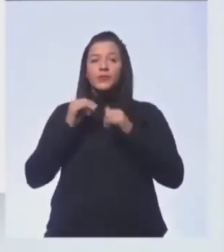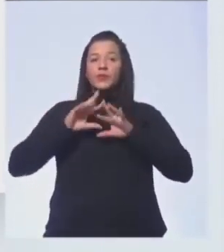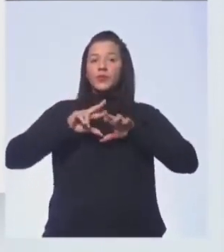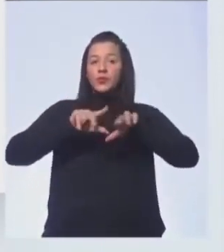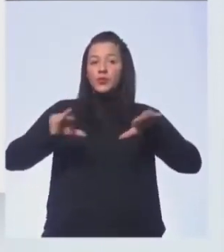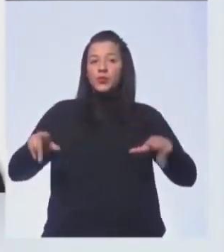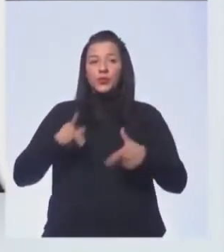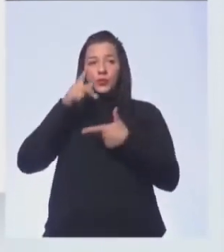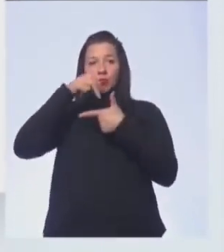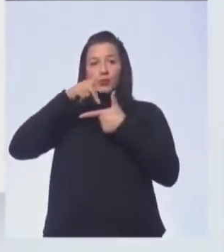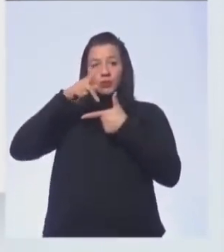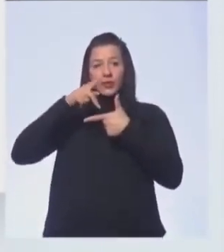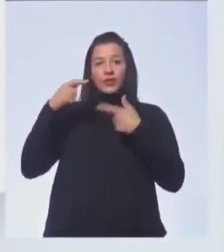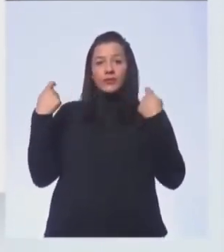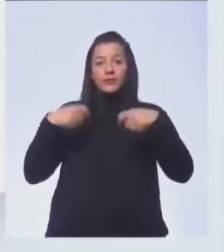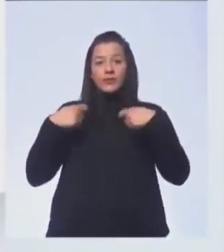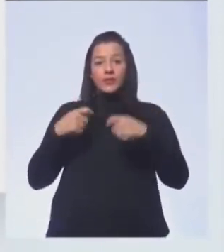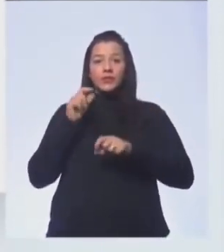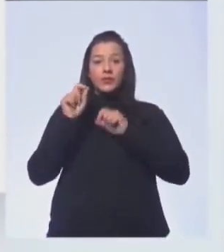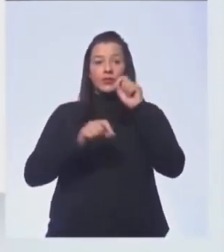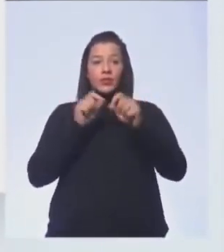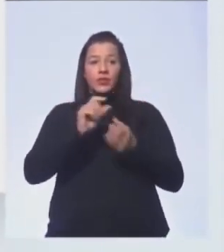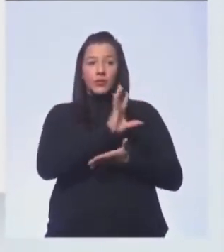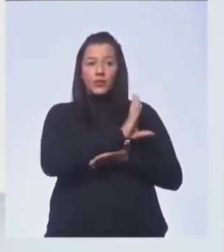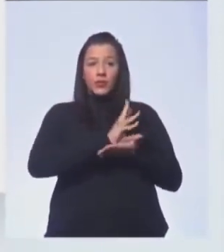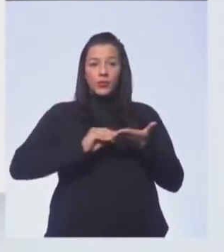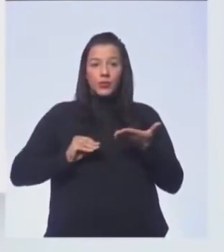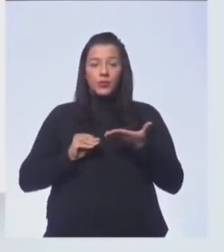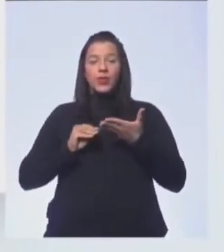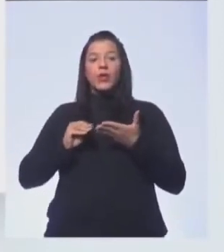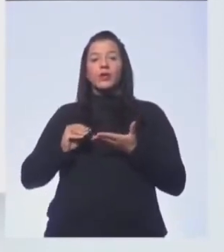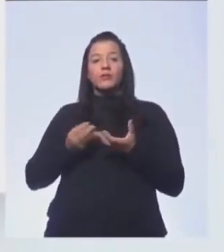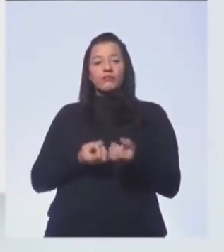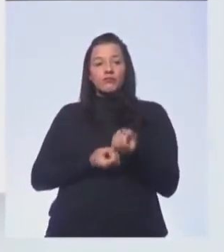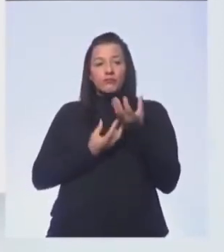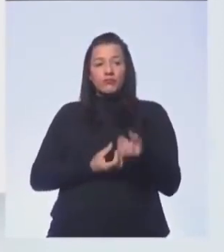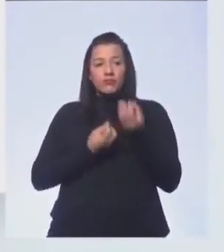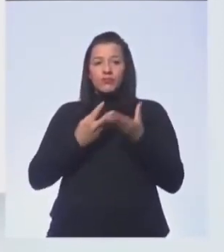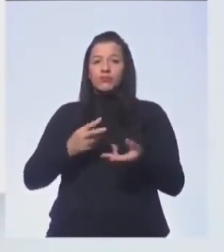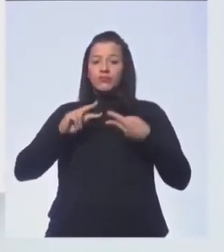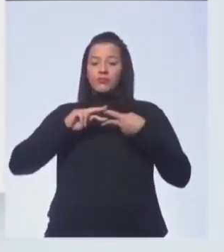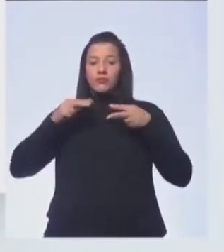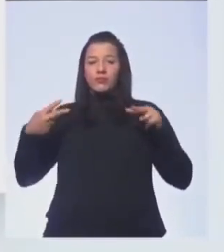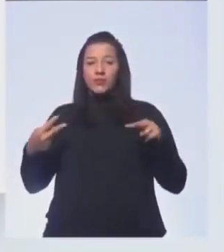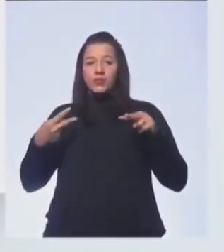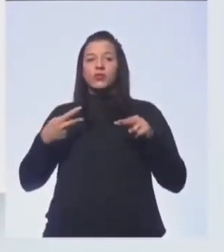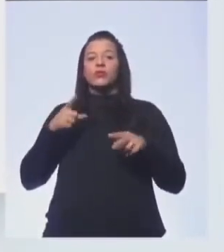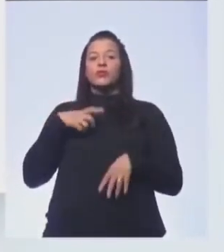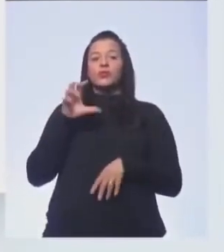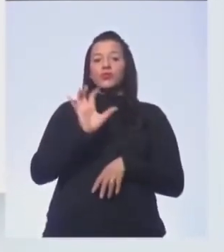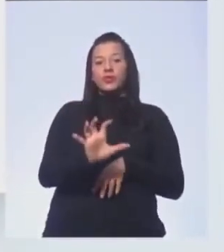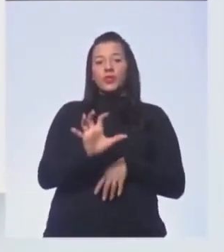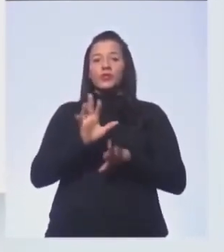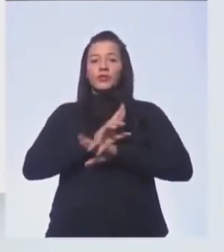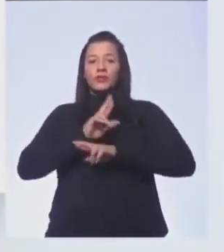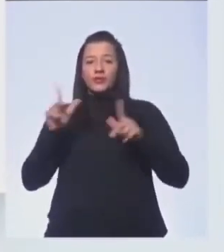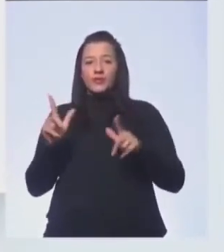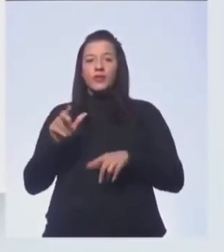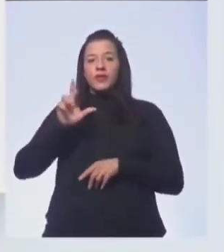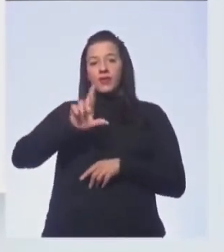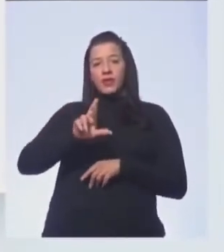em proteínas, é necessário primeiro copiar esse código de DNA numa forma diferente, chamada